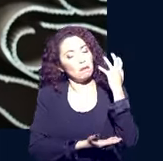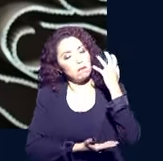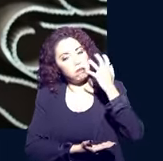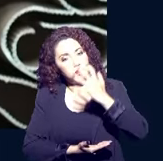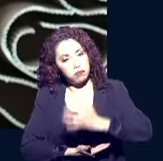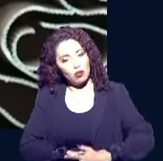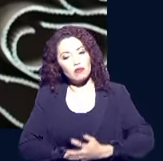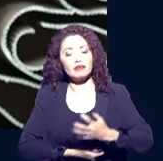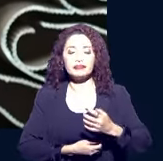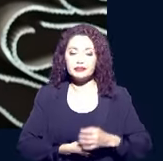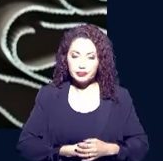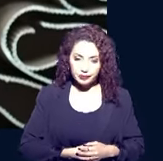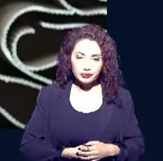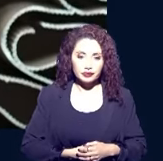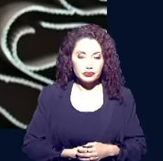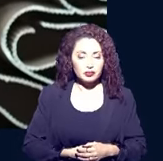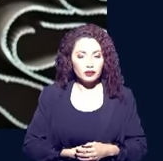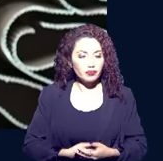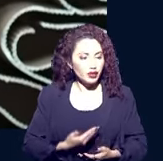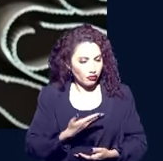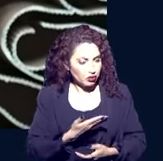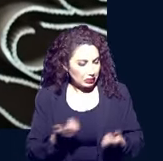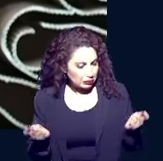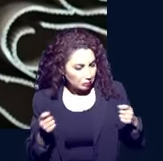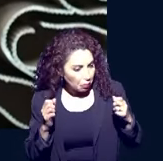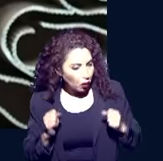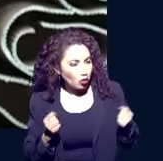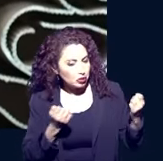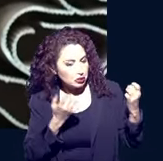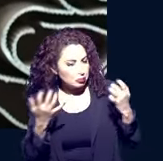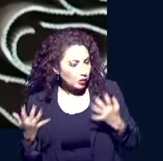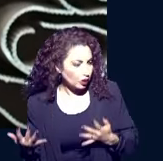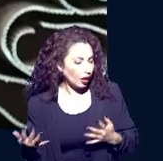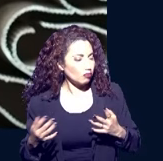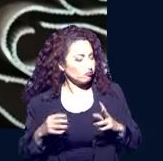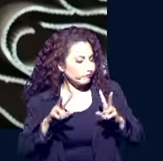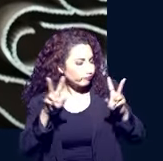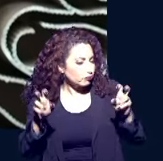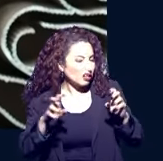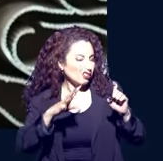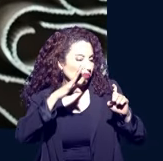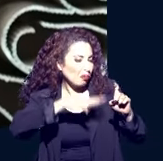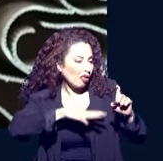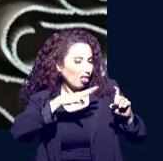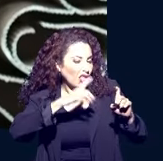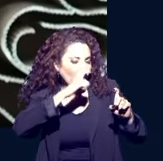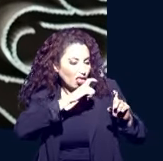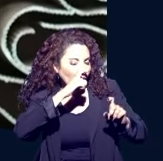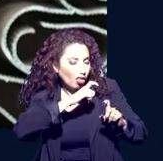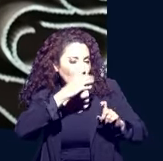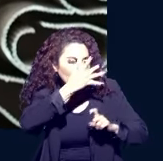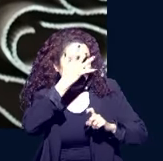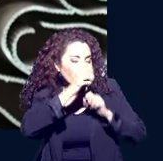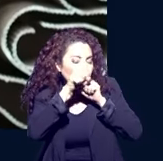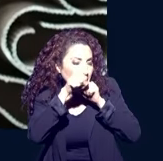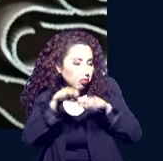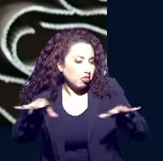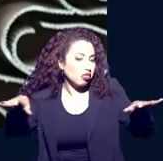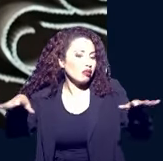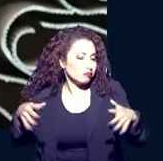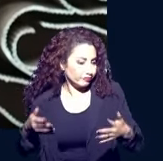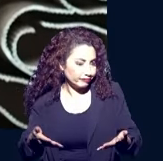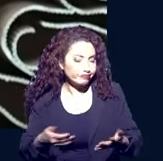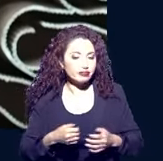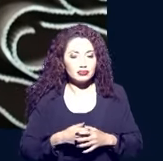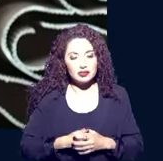explorar um pouco desses talvez desses mitos acho que tem temas tem problemas tem desafios relevantes e e que e que eu